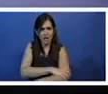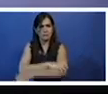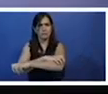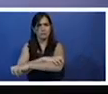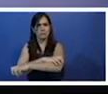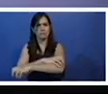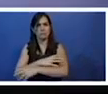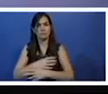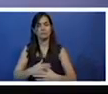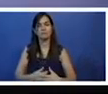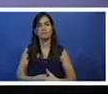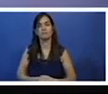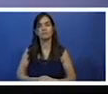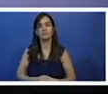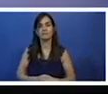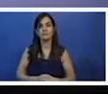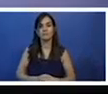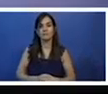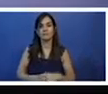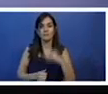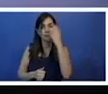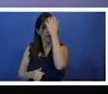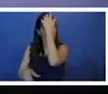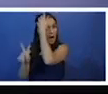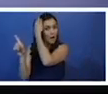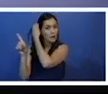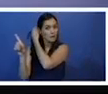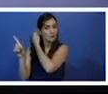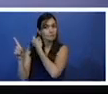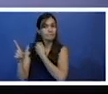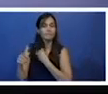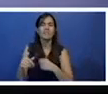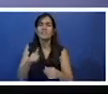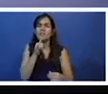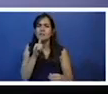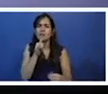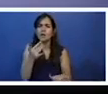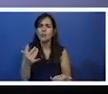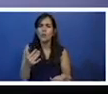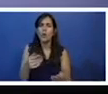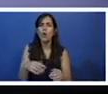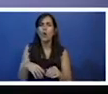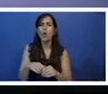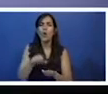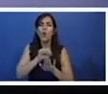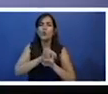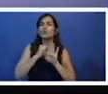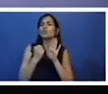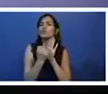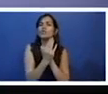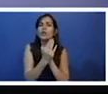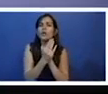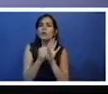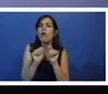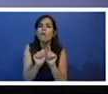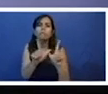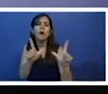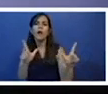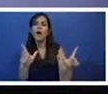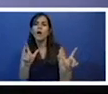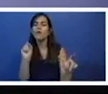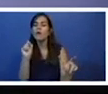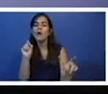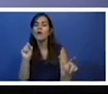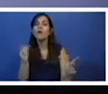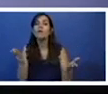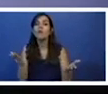pelo braço. Aqui, nesse caso, o sujeito está expresso. Quem senti me